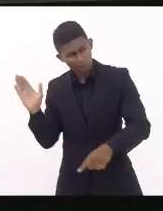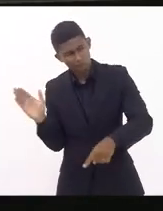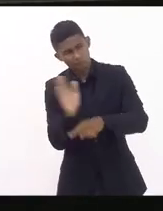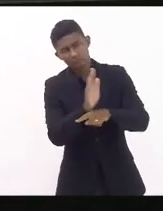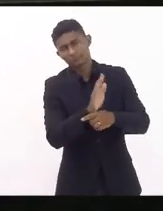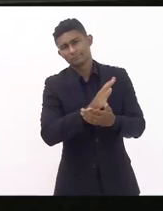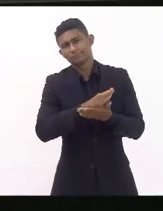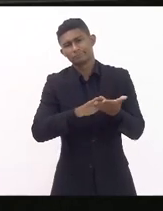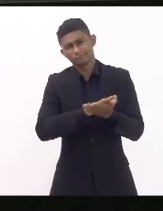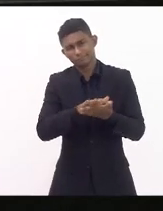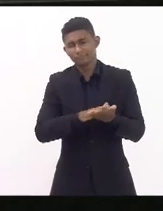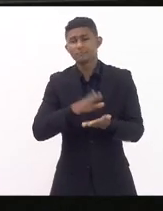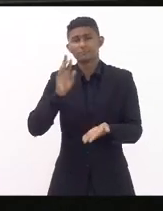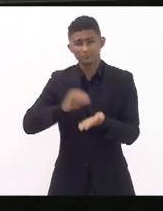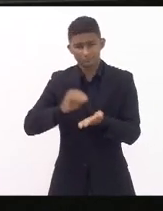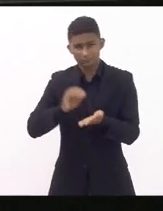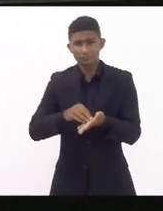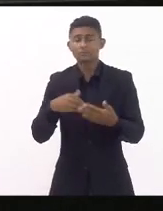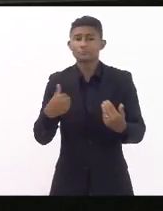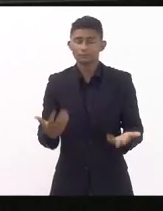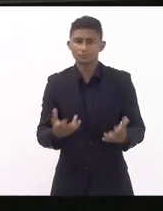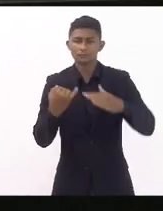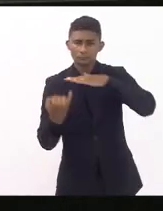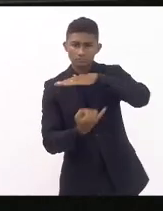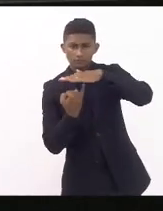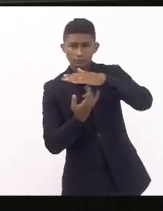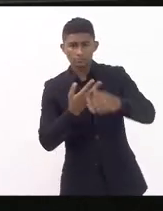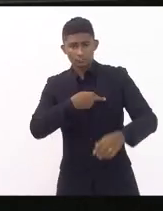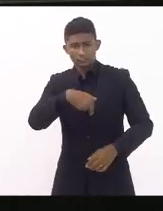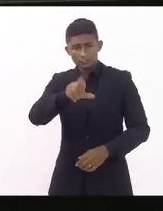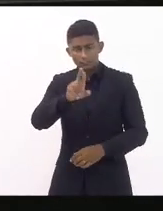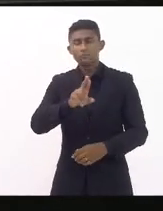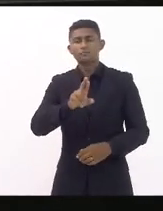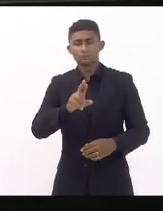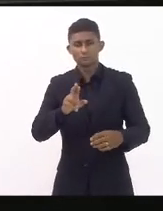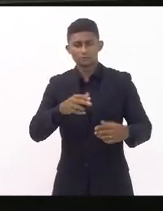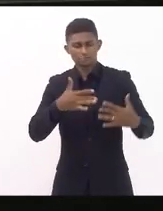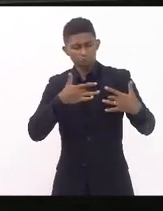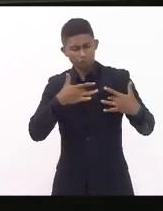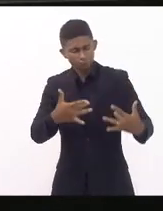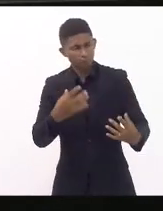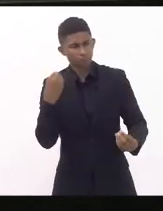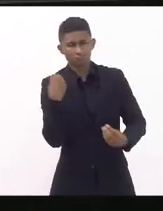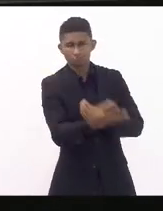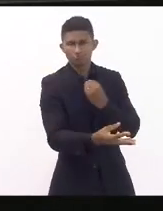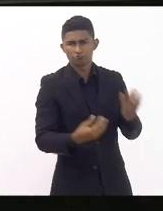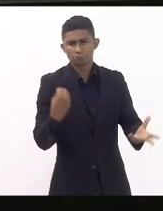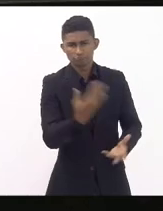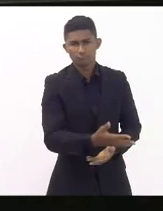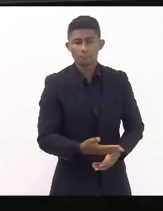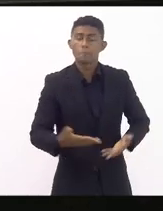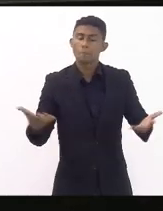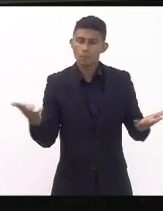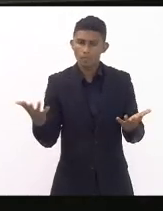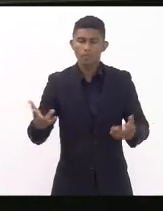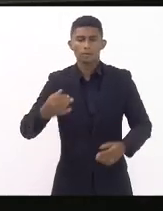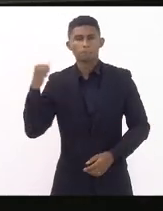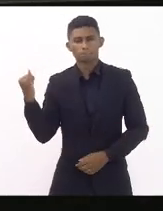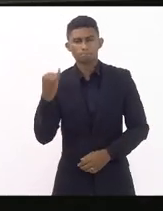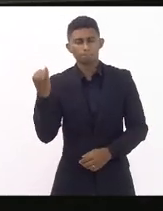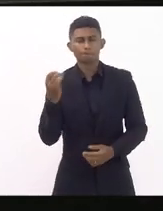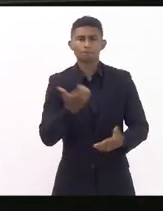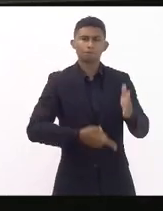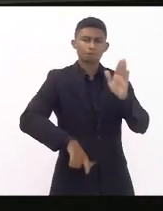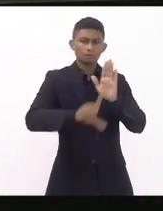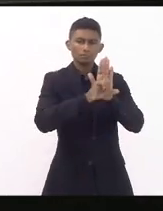presídios e as instituições religiosas é que fazem essas doações? Então está na hora, de fato, através de lei,